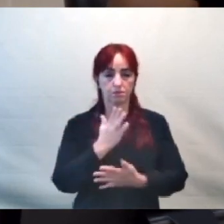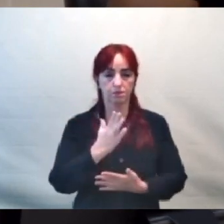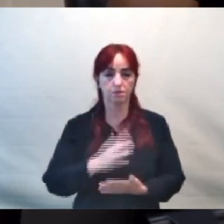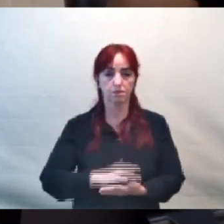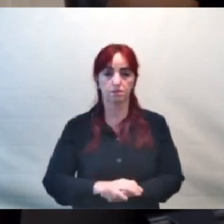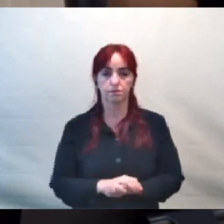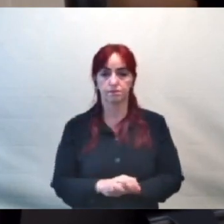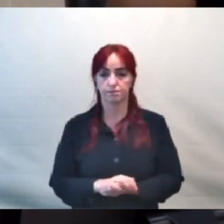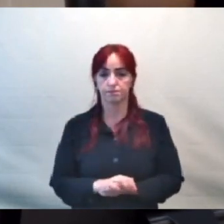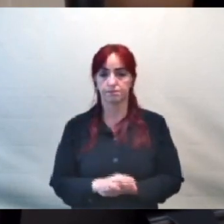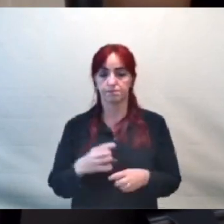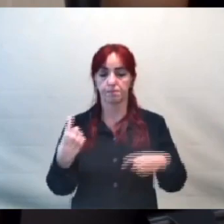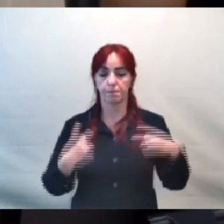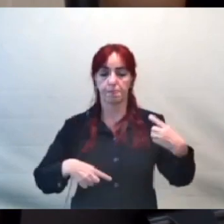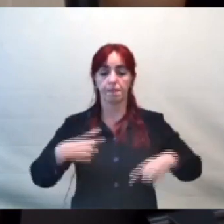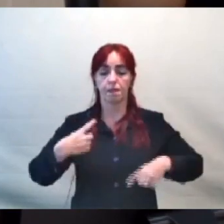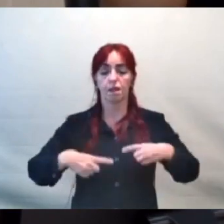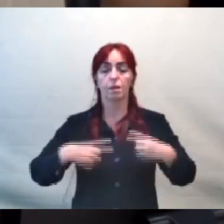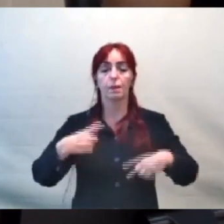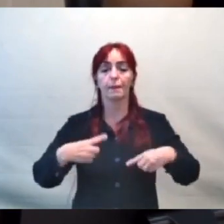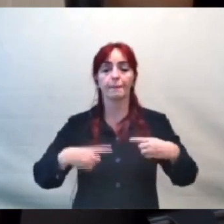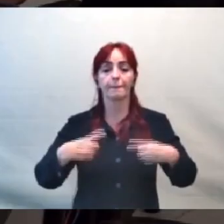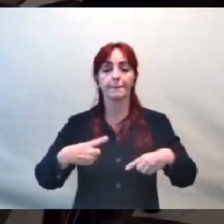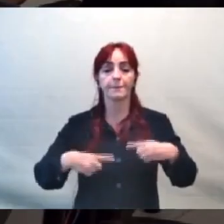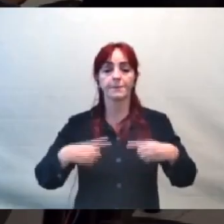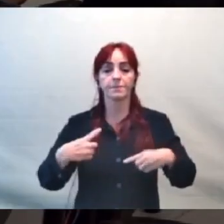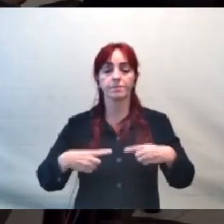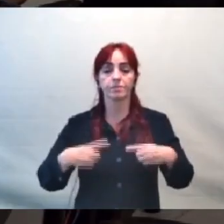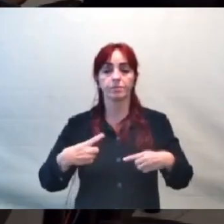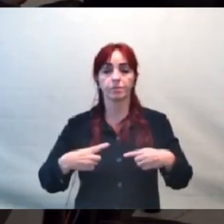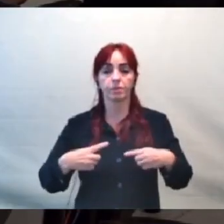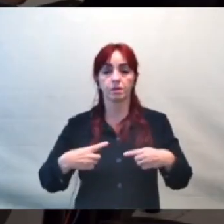Em discussão a esse parecer da Marilda Portela?